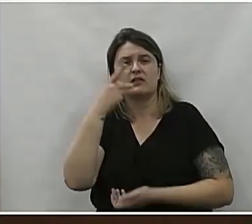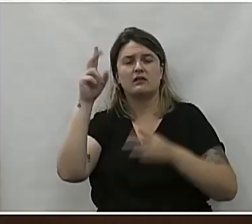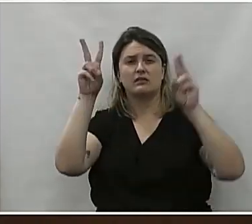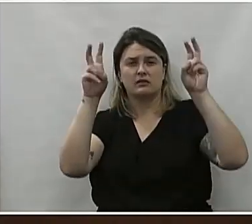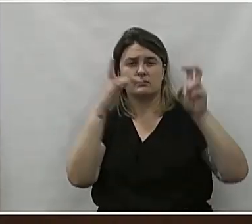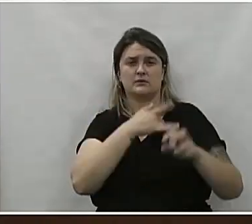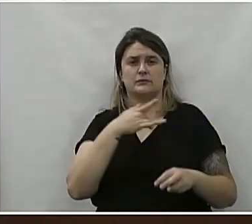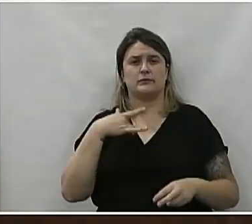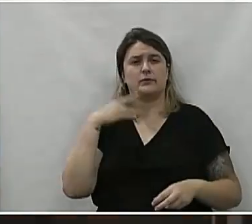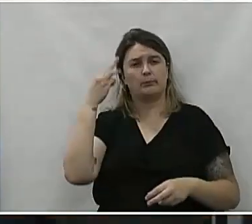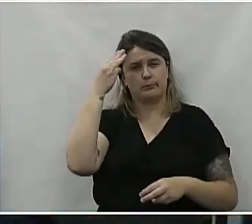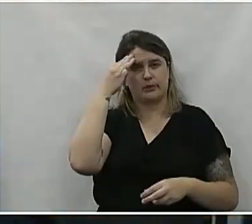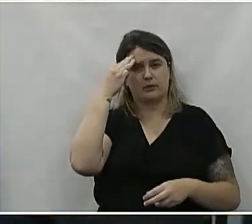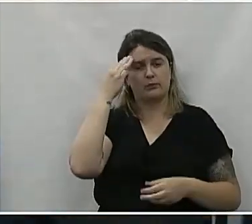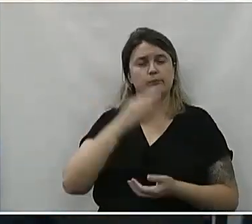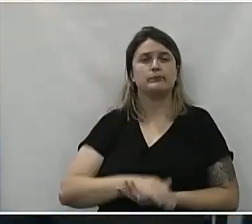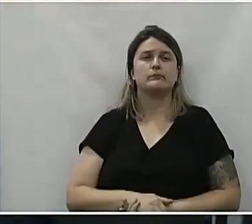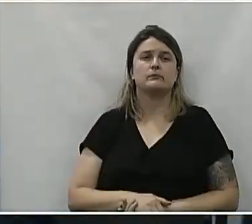mental